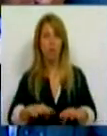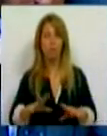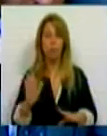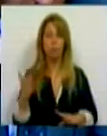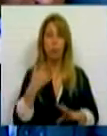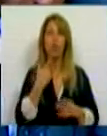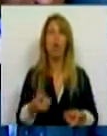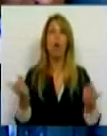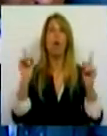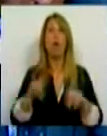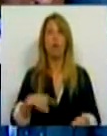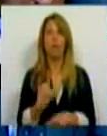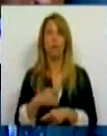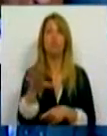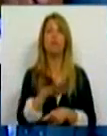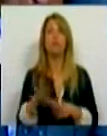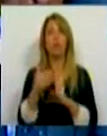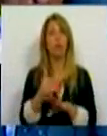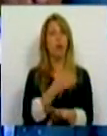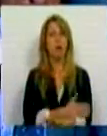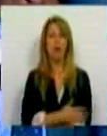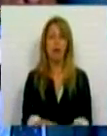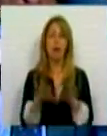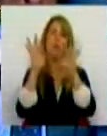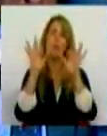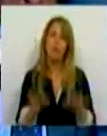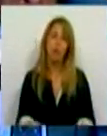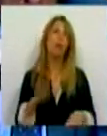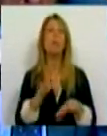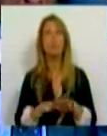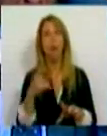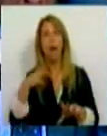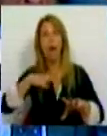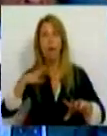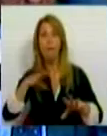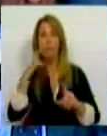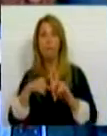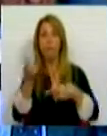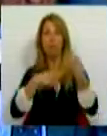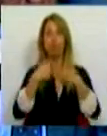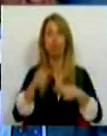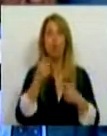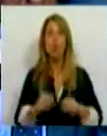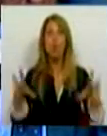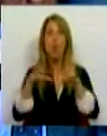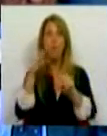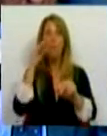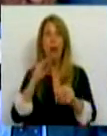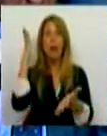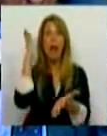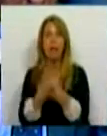repetição do cenário anterior de, à força de querer vender o novo banco até às